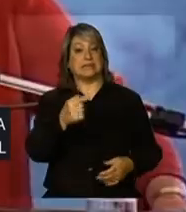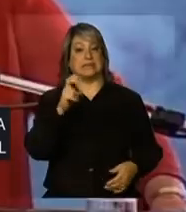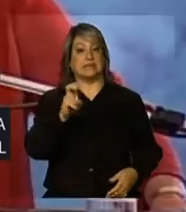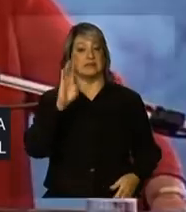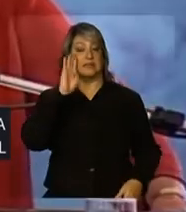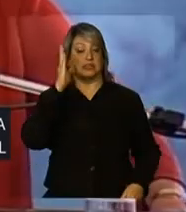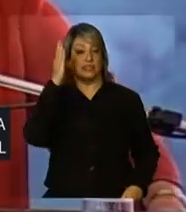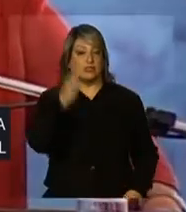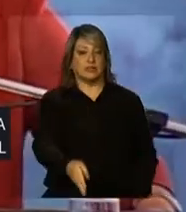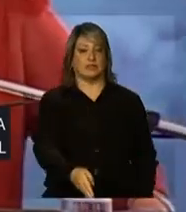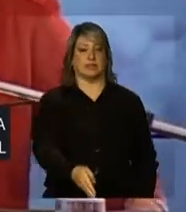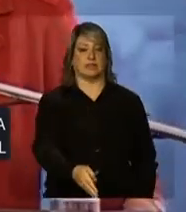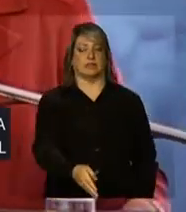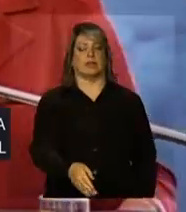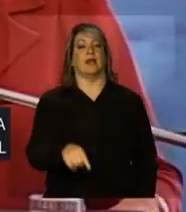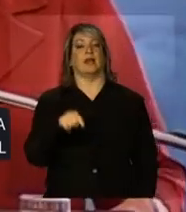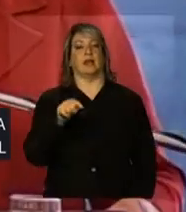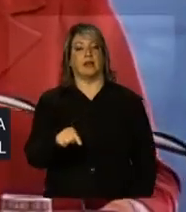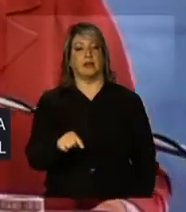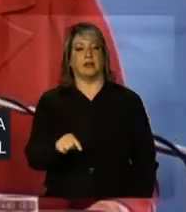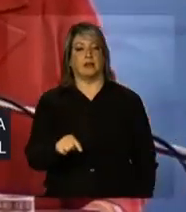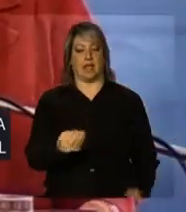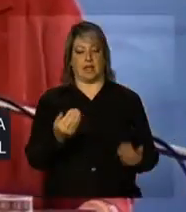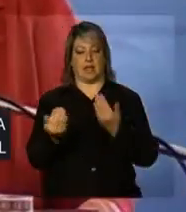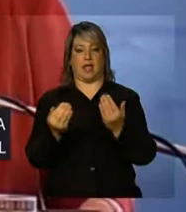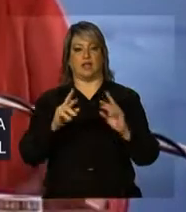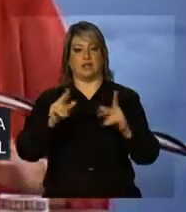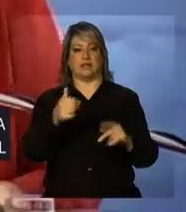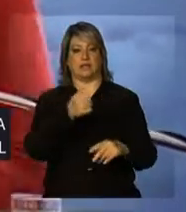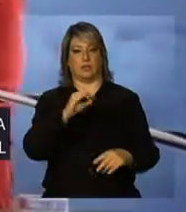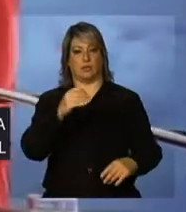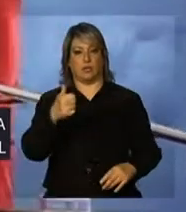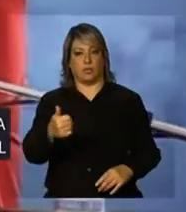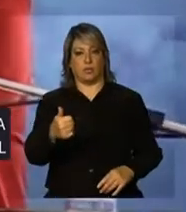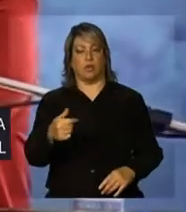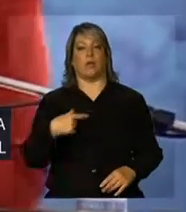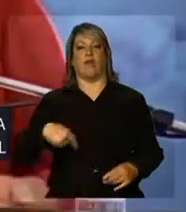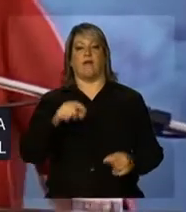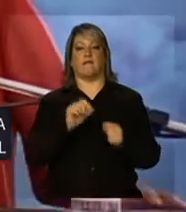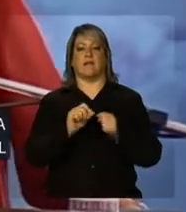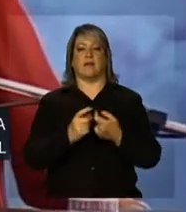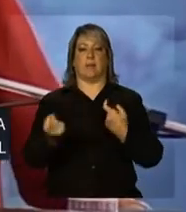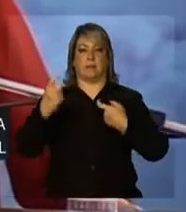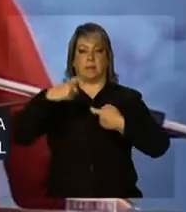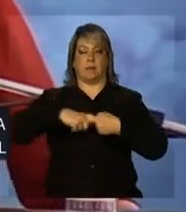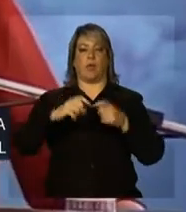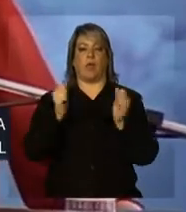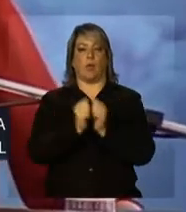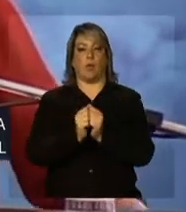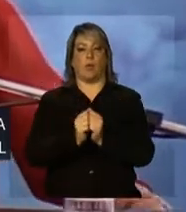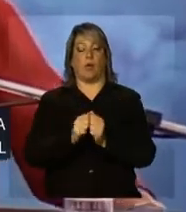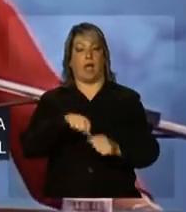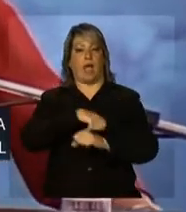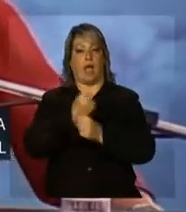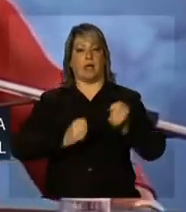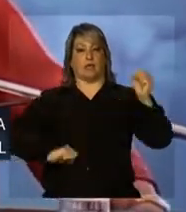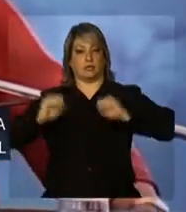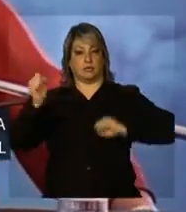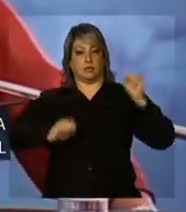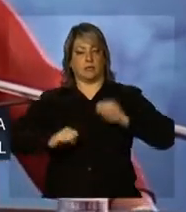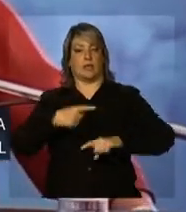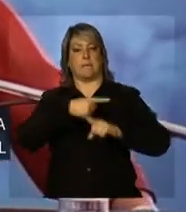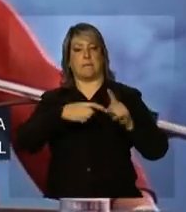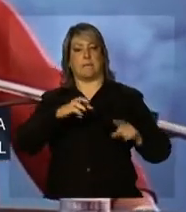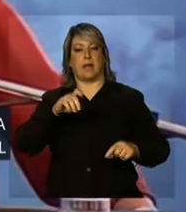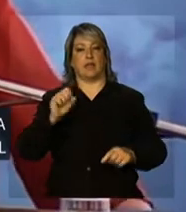Oi e a diferença para 101.000 nós fazemos em parceria com as grandes indústrias e